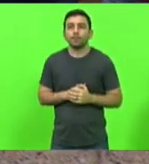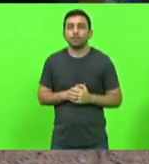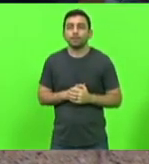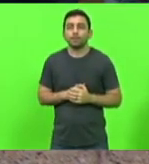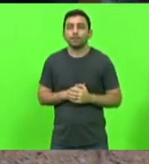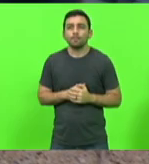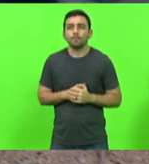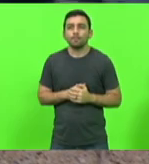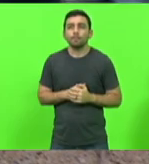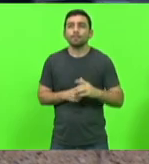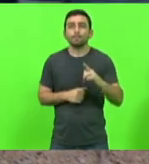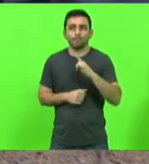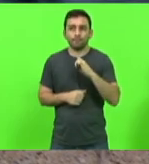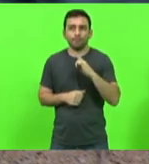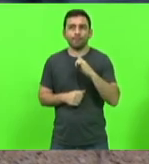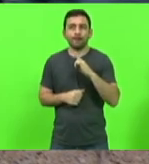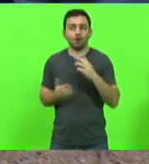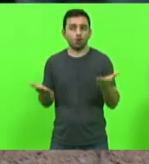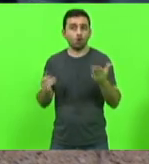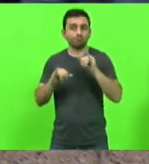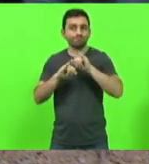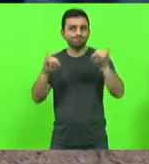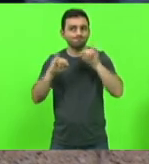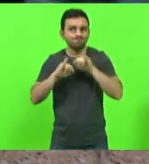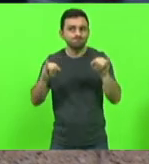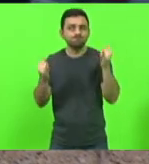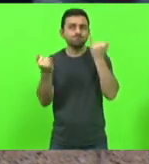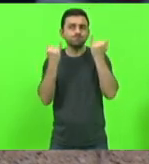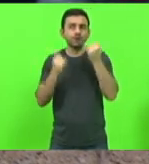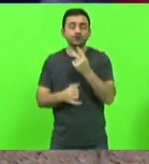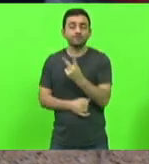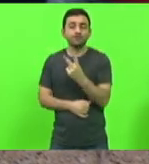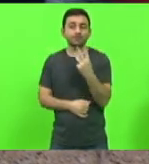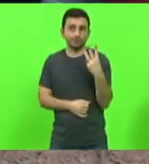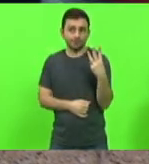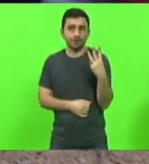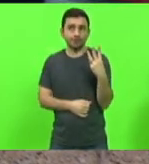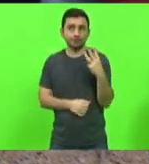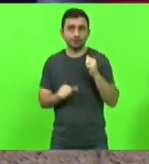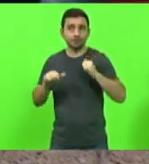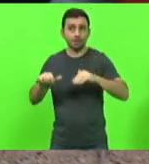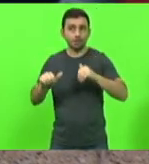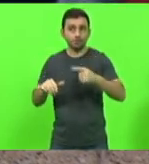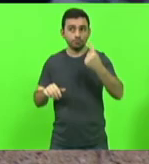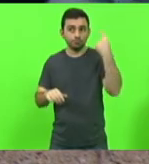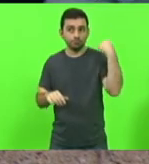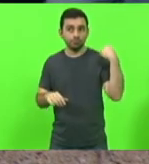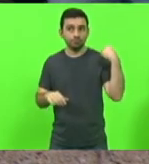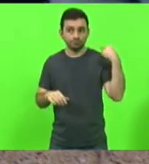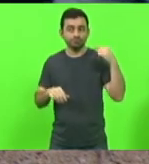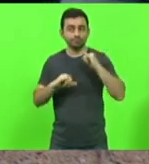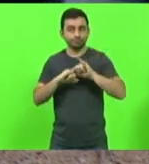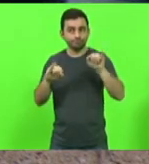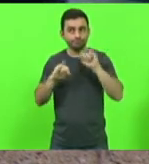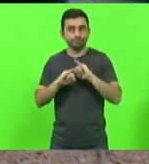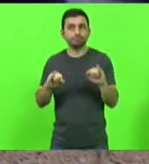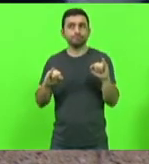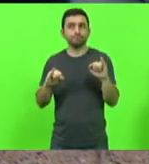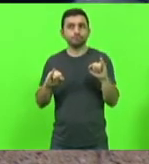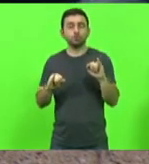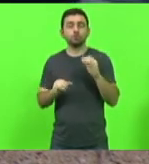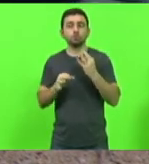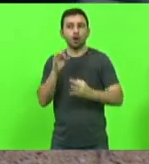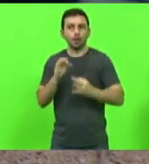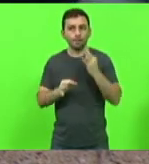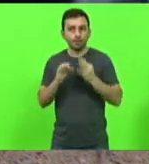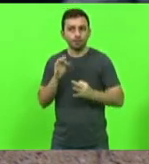Nós temos uma notícia, por exemplo, do dia 23 de setembro, último, é a última notícia de julgamento de